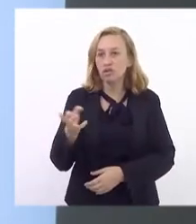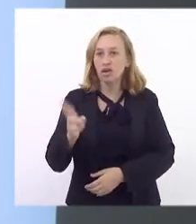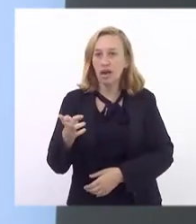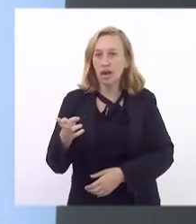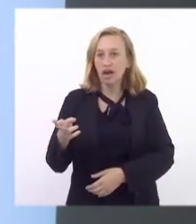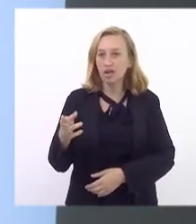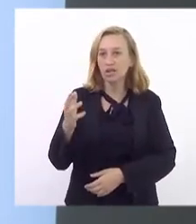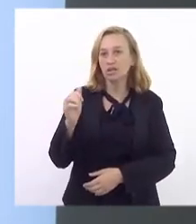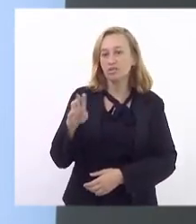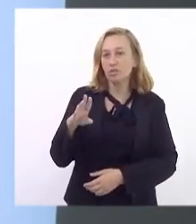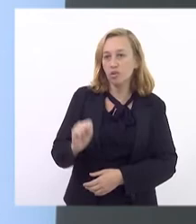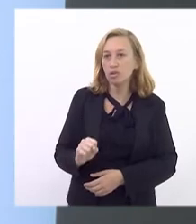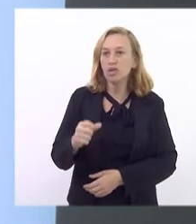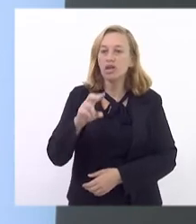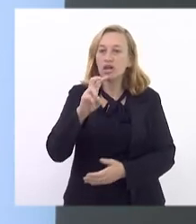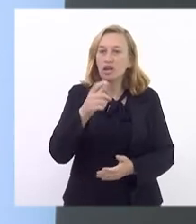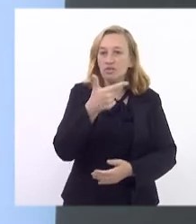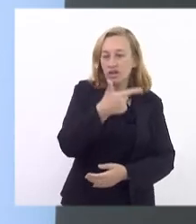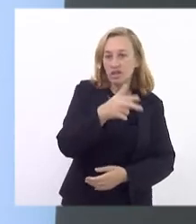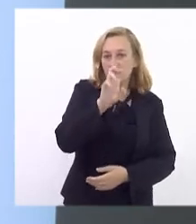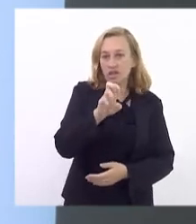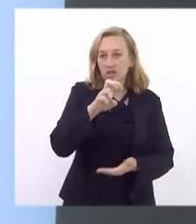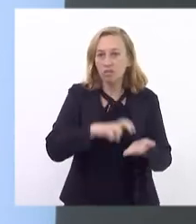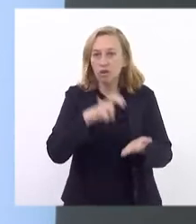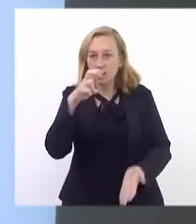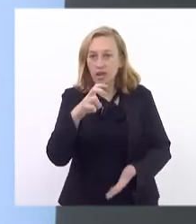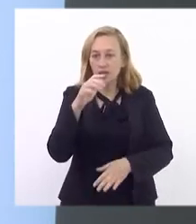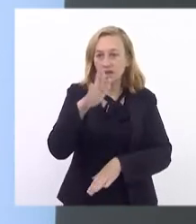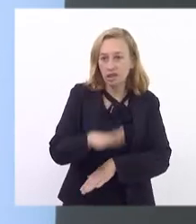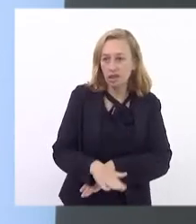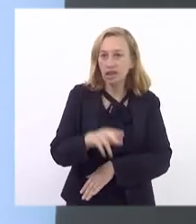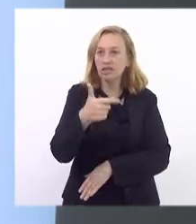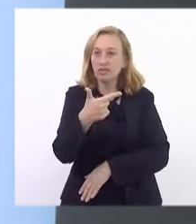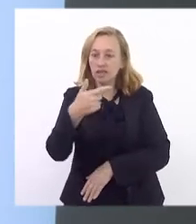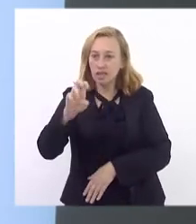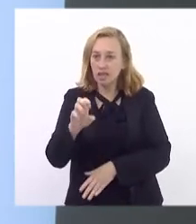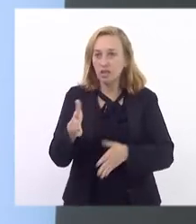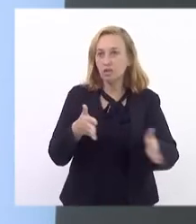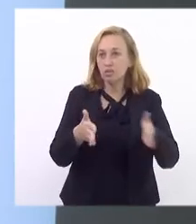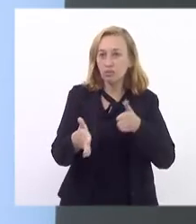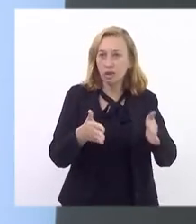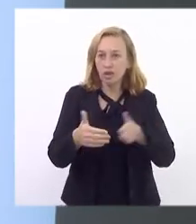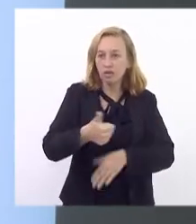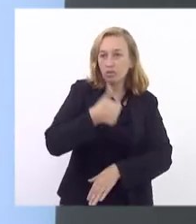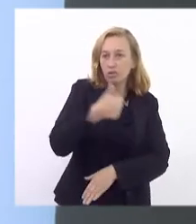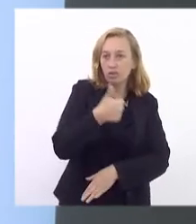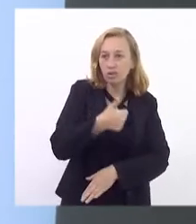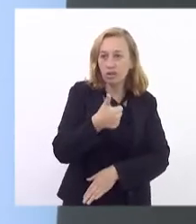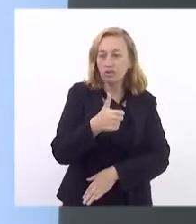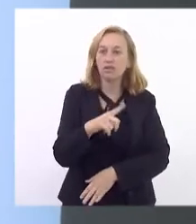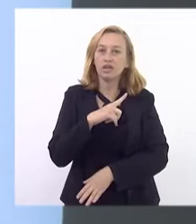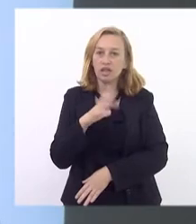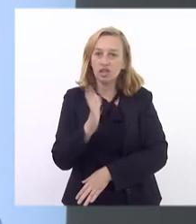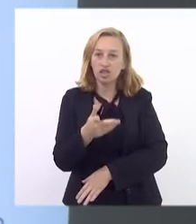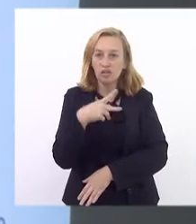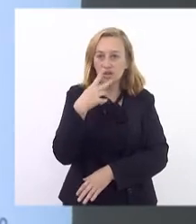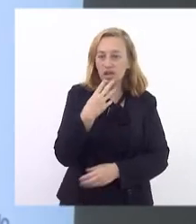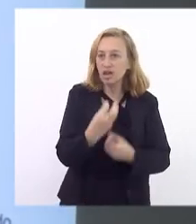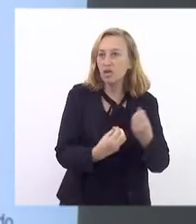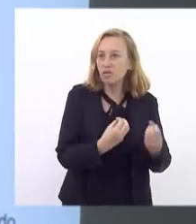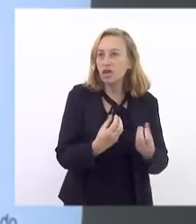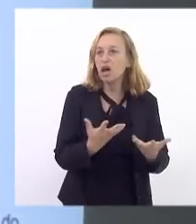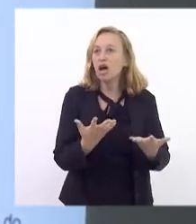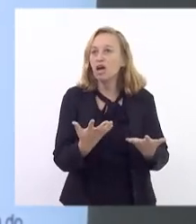jovens ficam 25 manhã, 25 à tarde, e durante o período do primeiro ciclo, eles vão ter, como eu já disse, oficinas